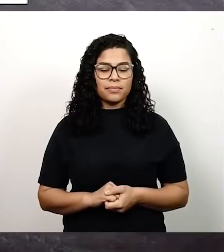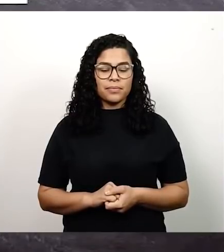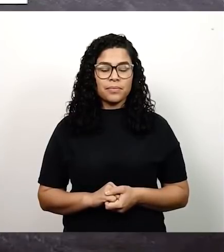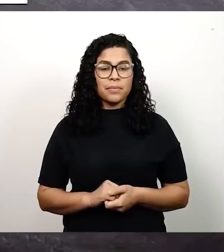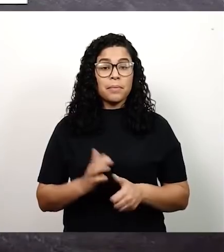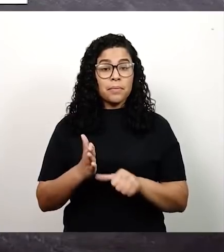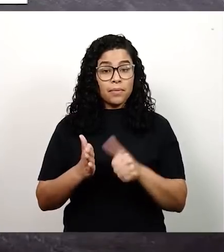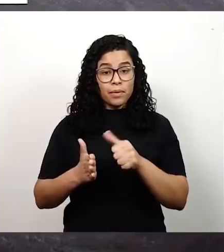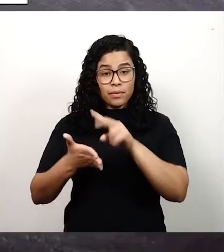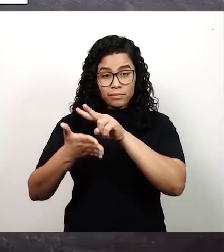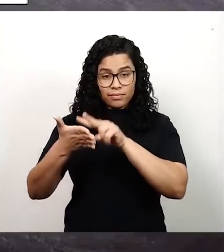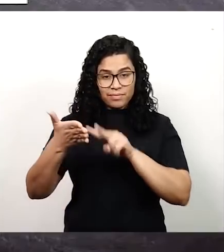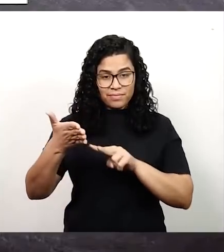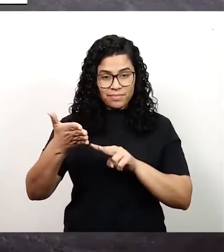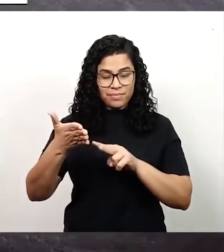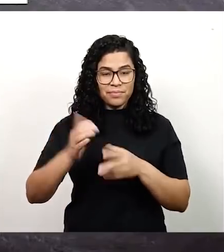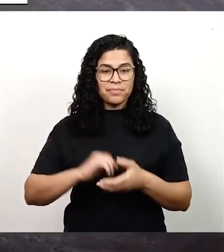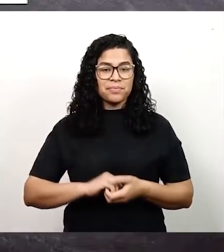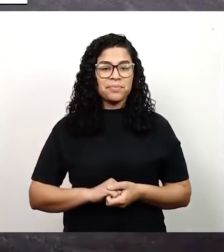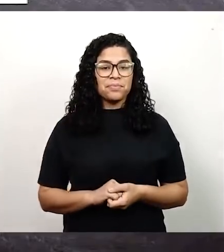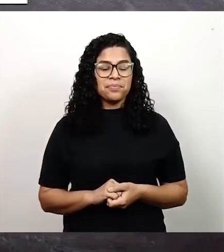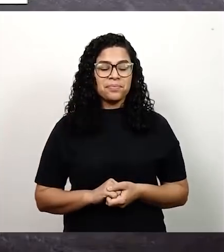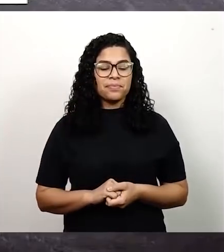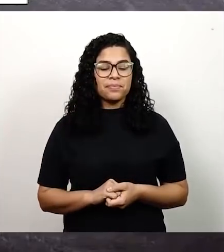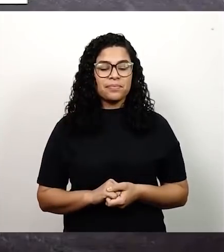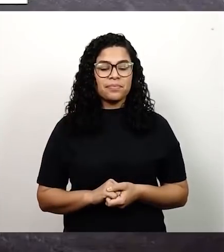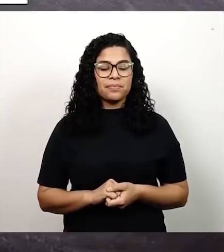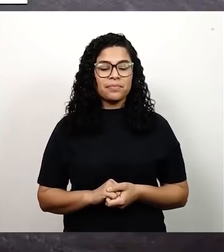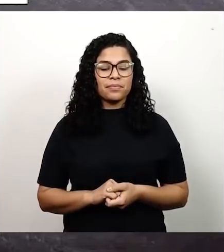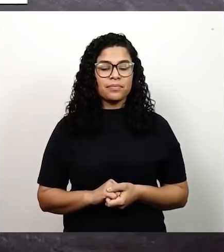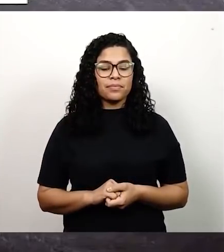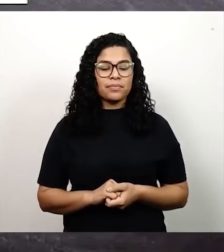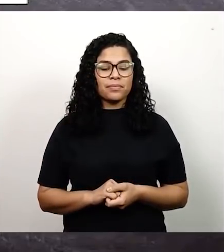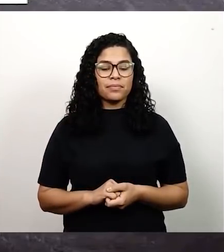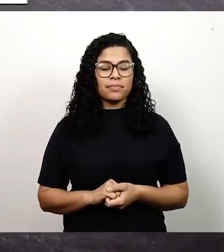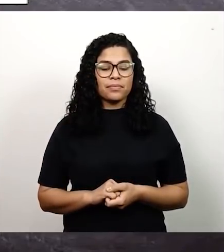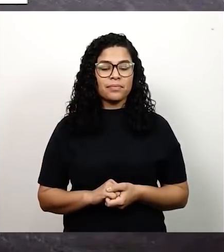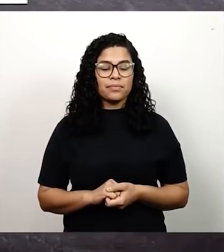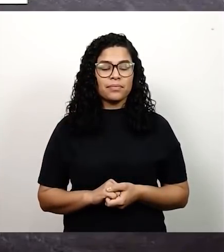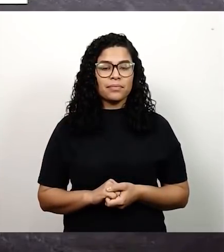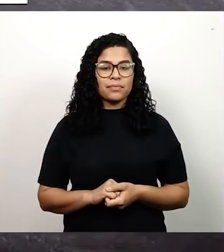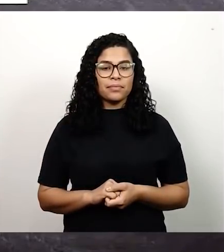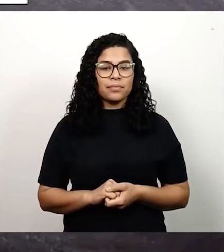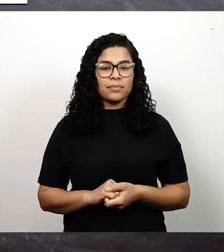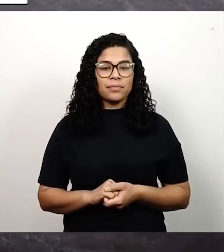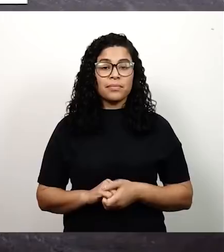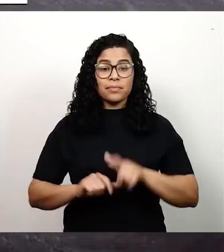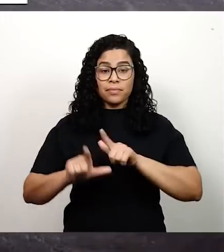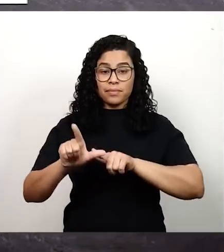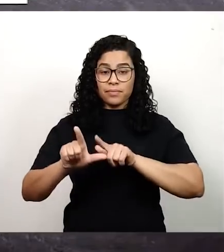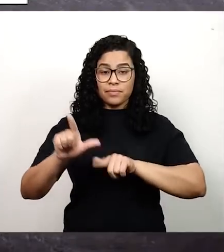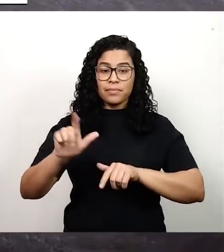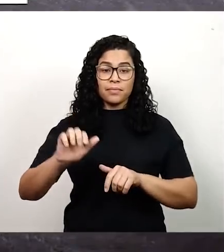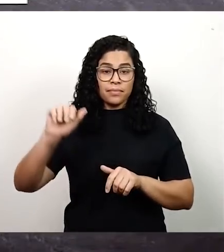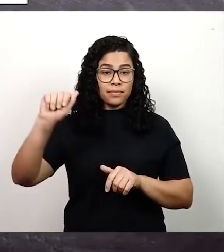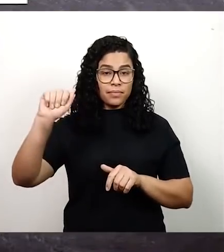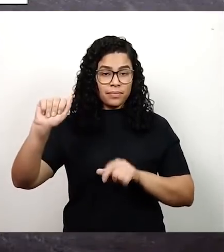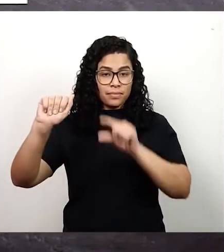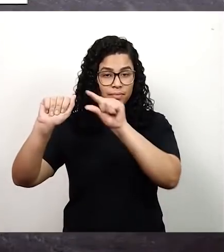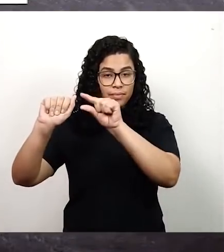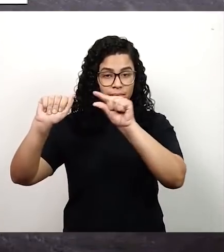ler como ficam essas duas colunas? Então, essa coluna da direita aqui, onde tem as letrinhas antes